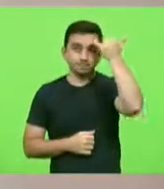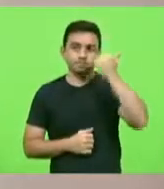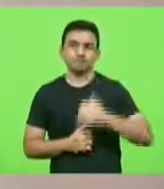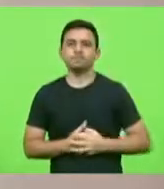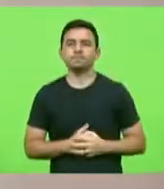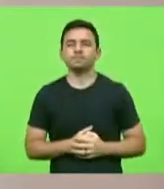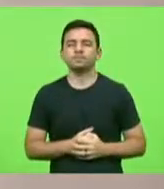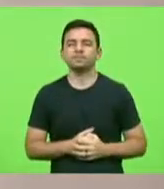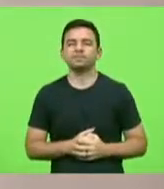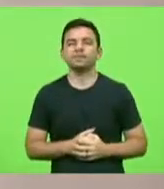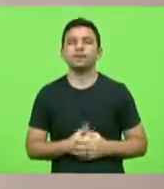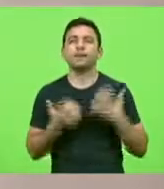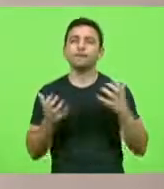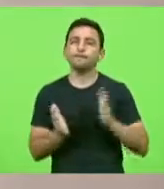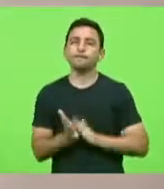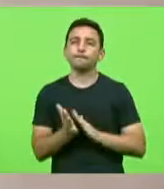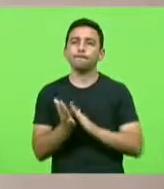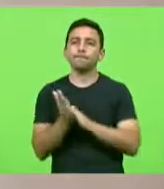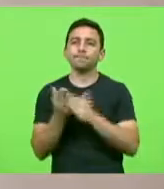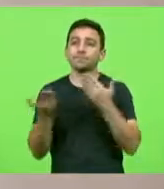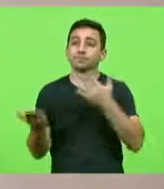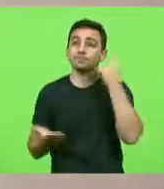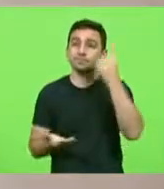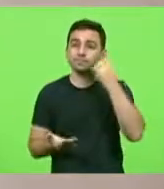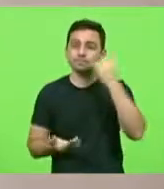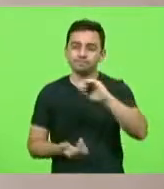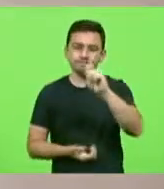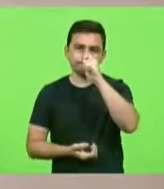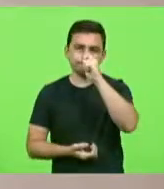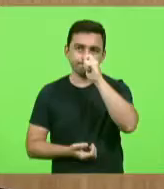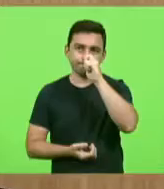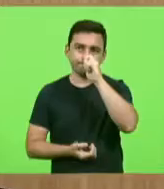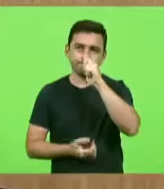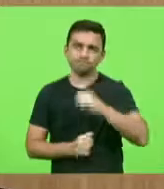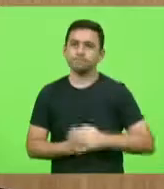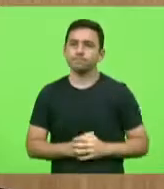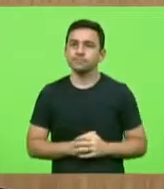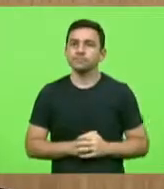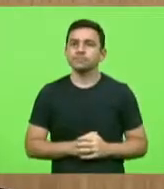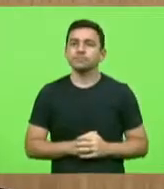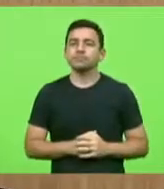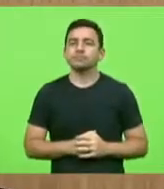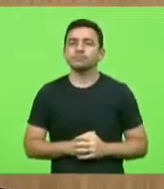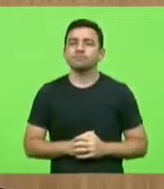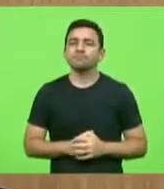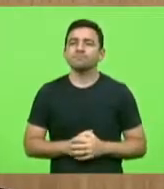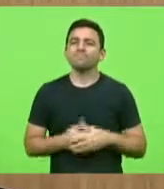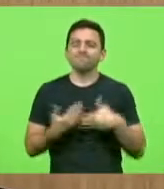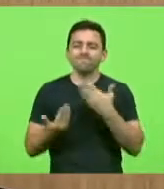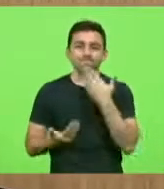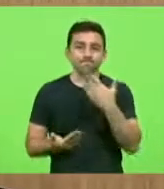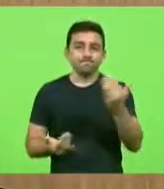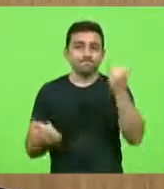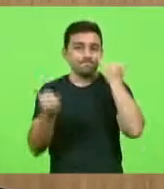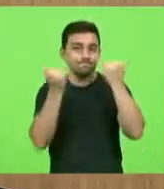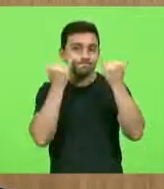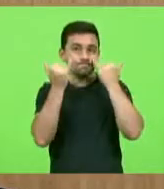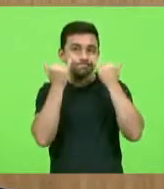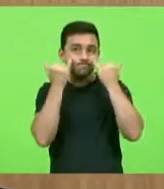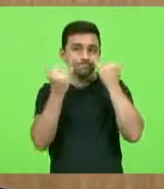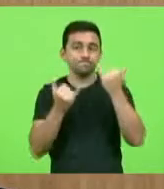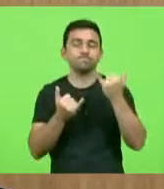Senhor presidente, quero parabenizar o deputado João Amin por esse pedido de informação e